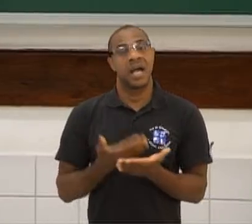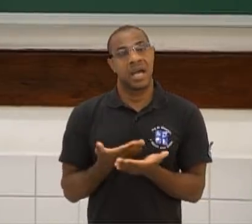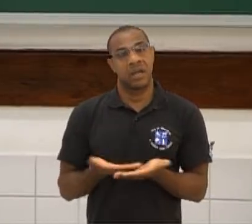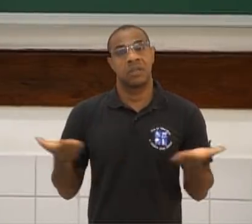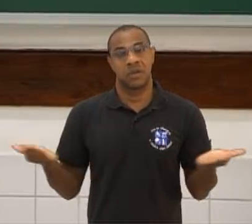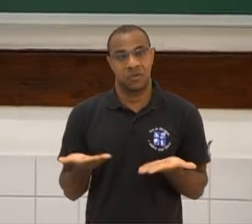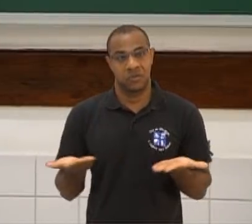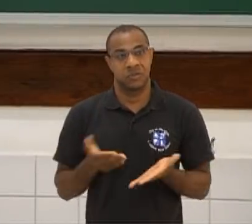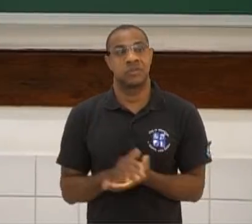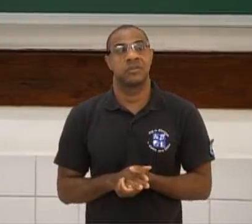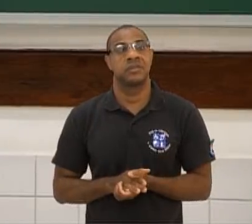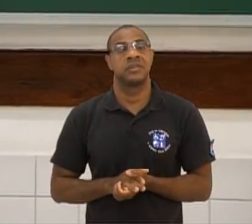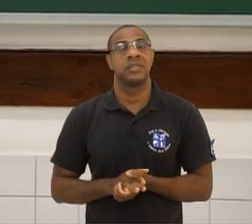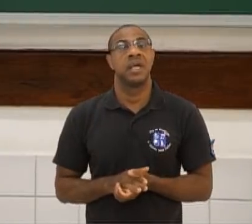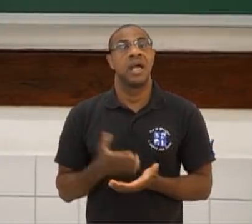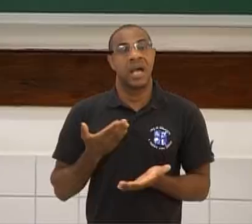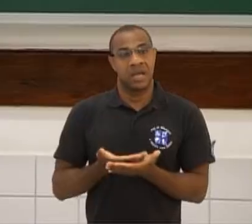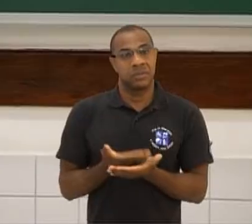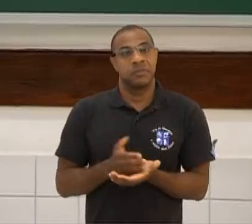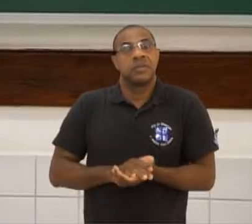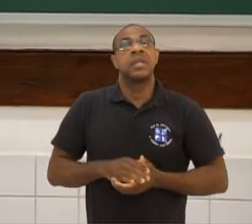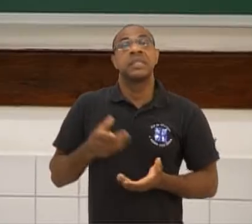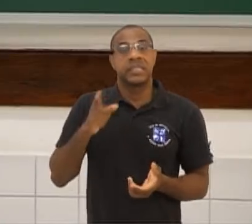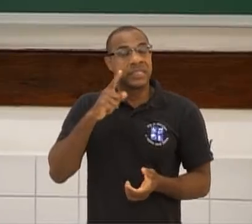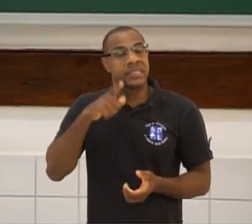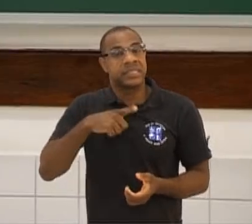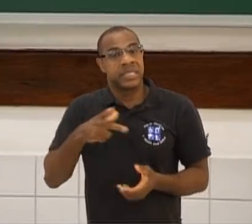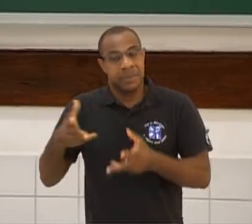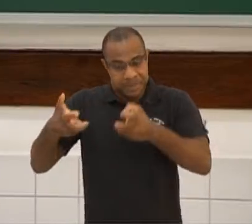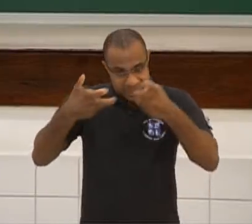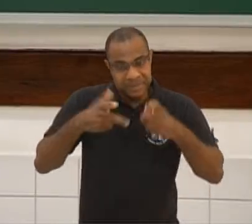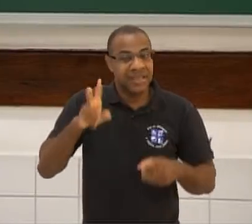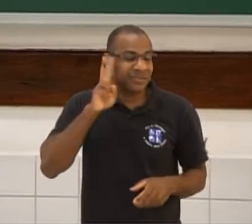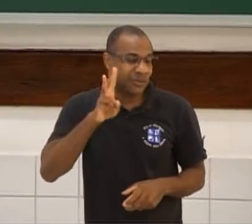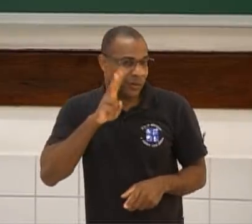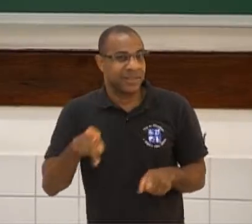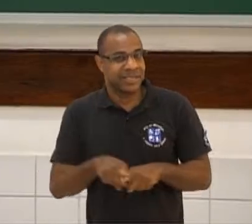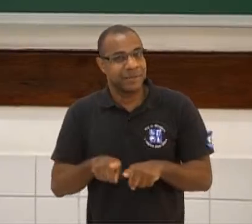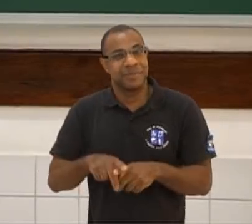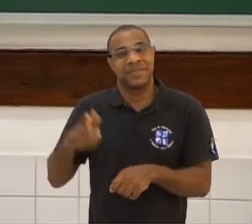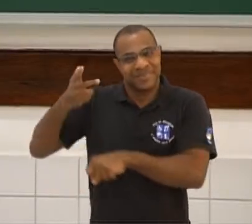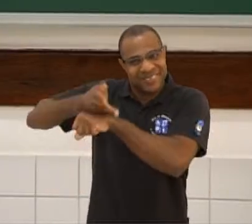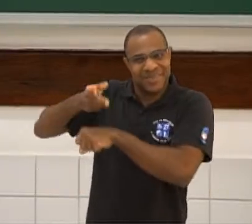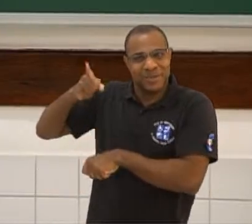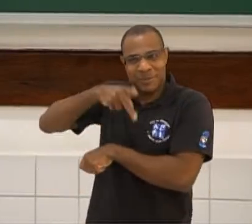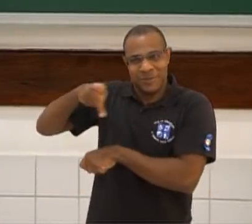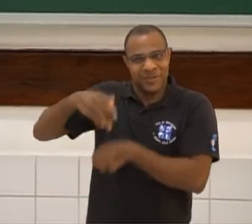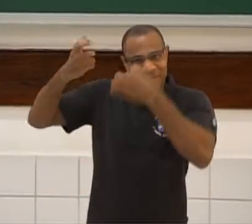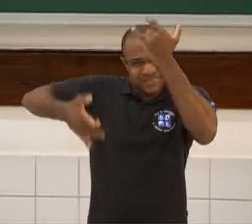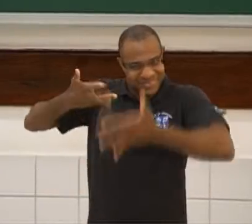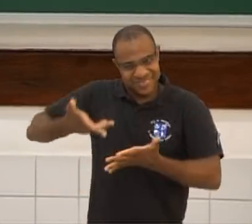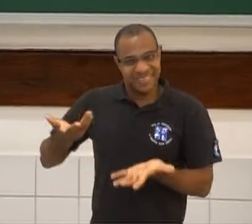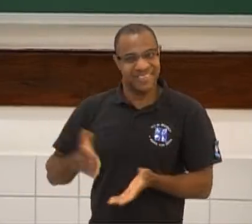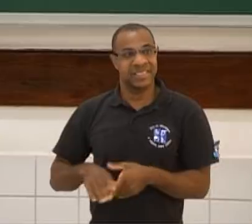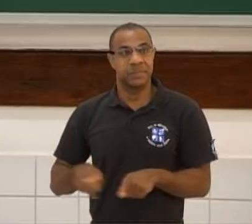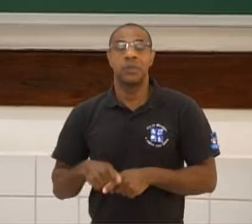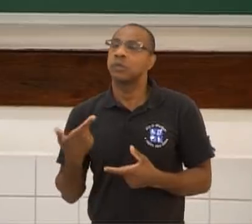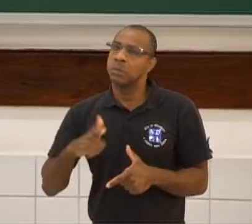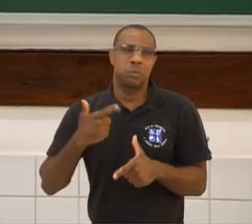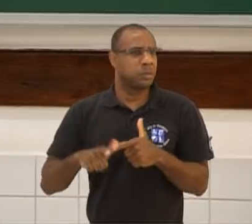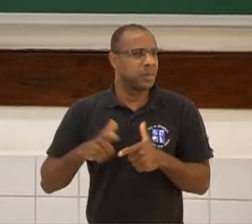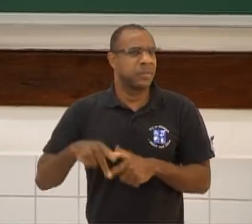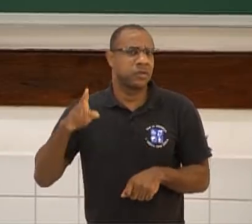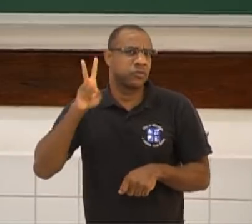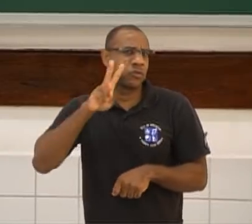do professor Eloy, ter escutado as histórias. Vocês podem criar histórias parecidas também. Não há problema algum se vocês criarem uma